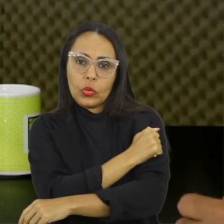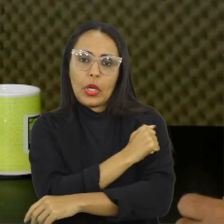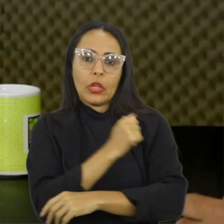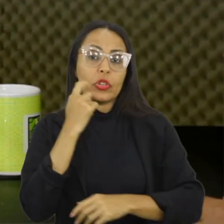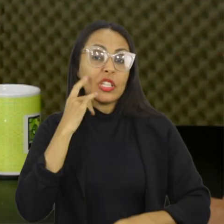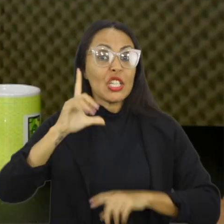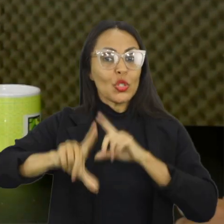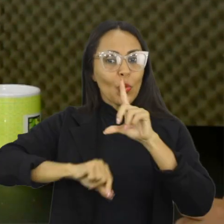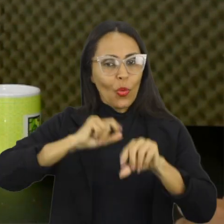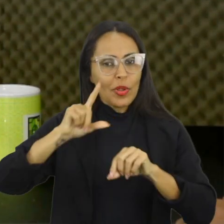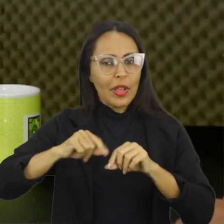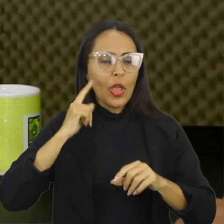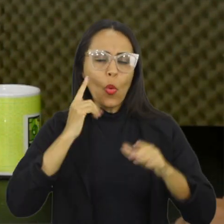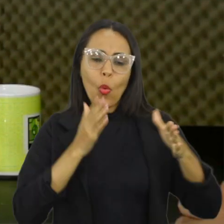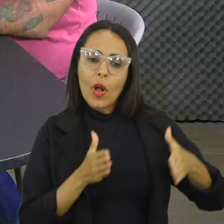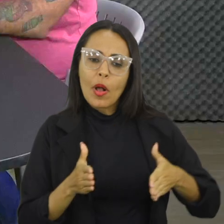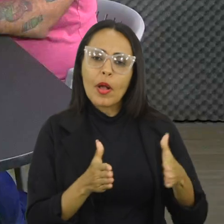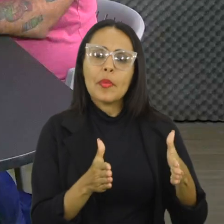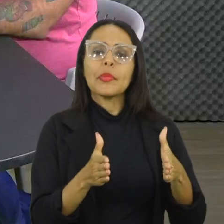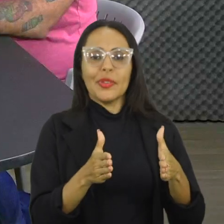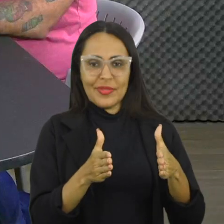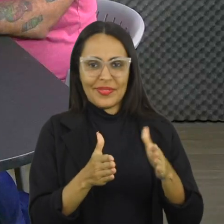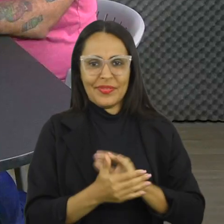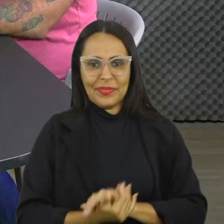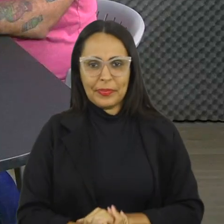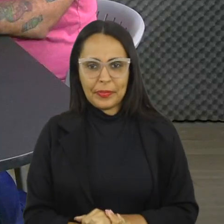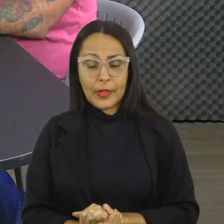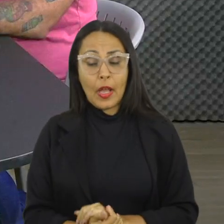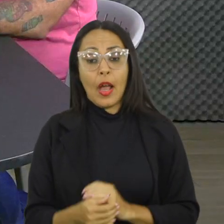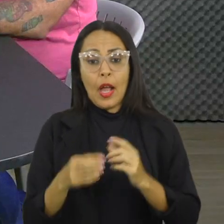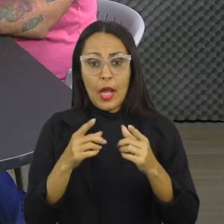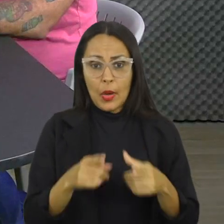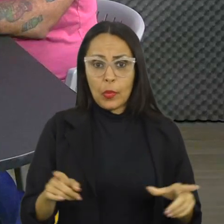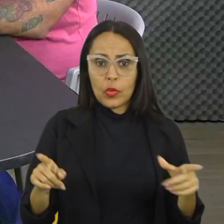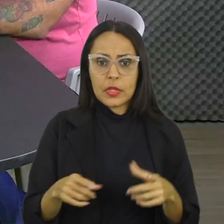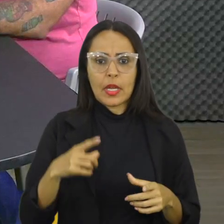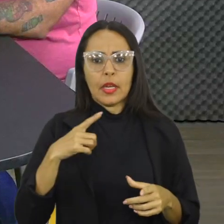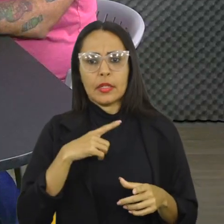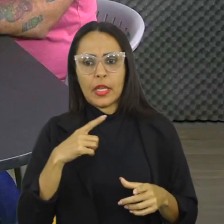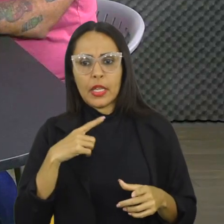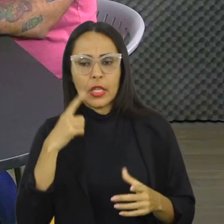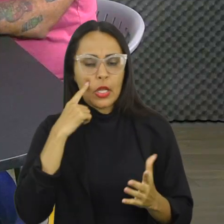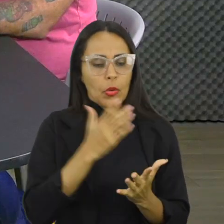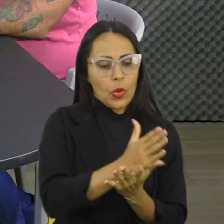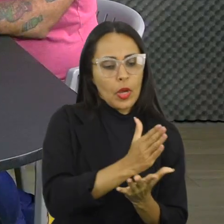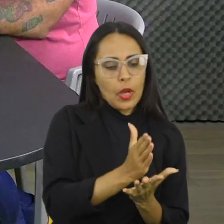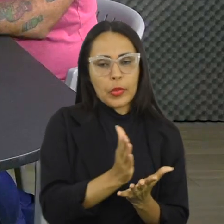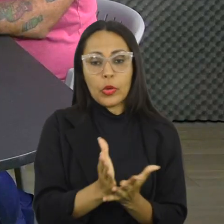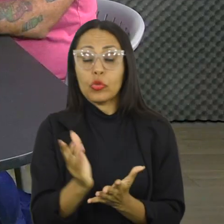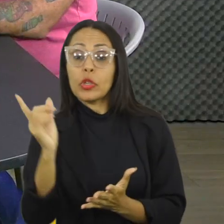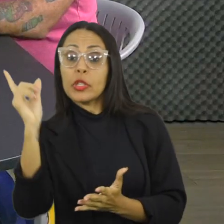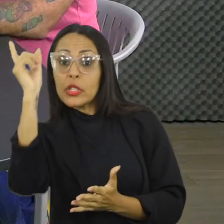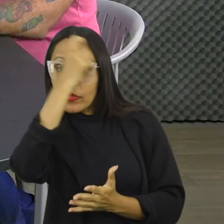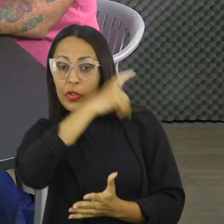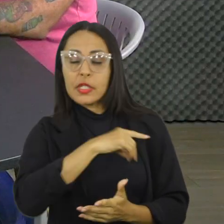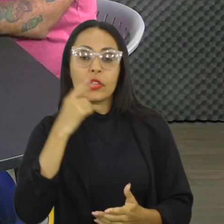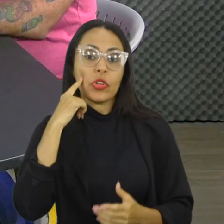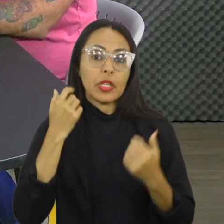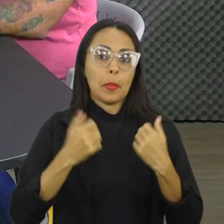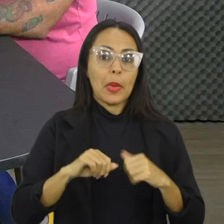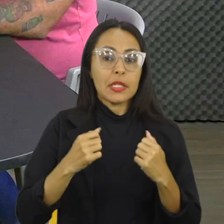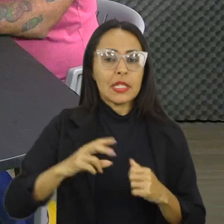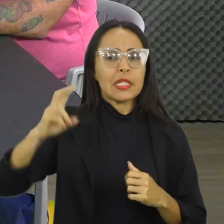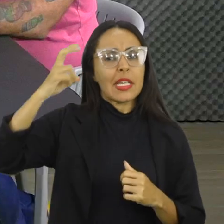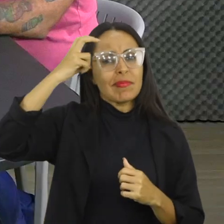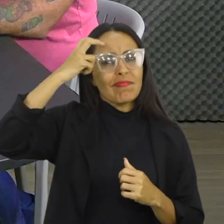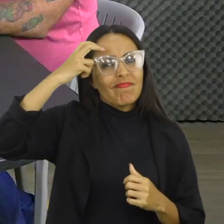gente escolher os nossos caminhos, assim. Sim. A música tem caminhos muito difíceis e a gente precisa ser